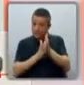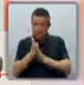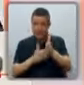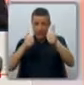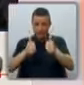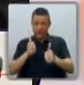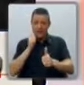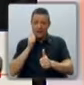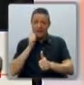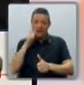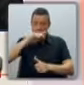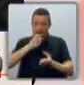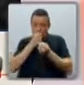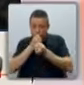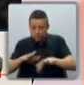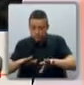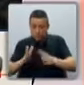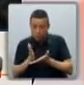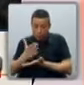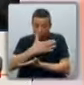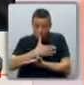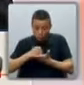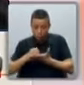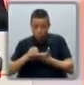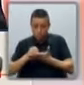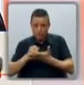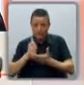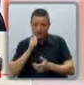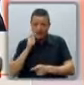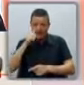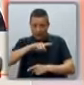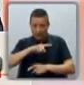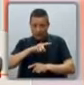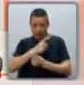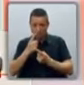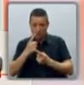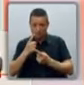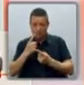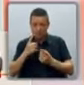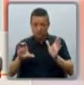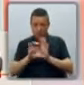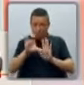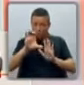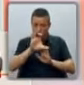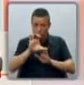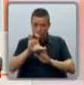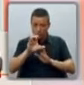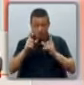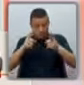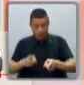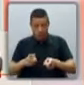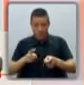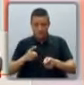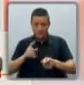Quem desperdiça os seus recursos, quem malbarata as condições de que parte,